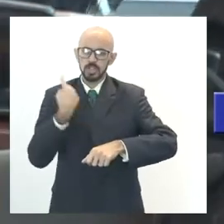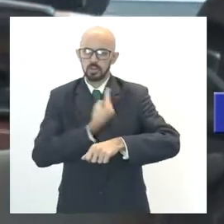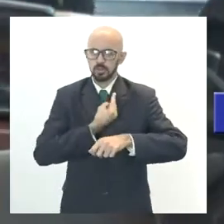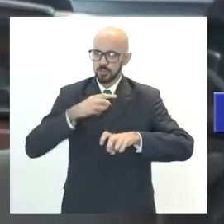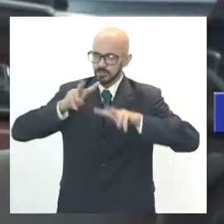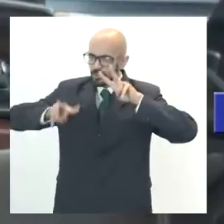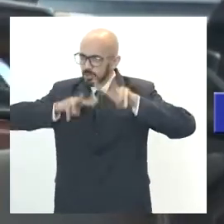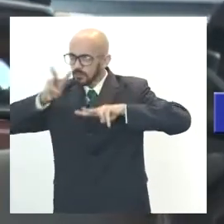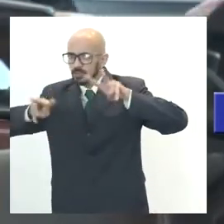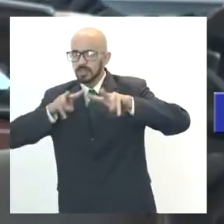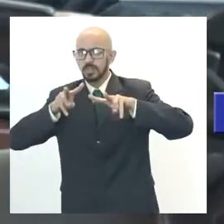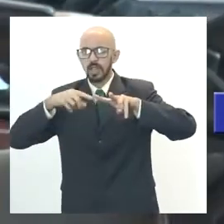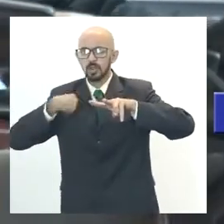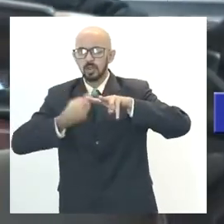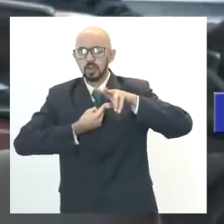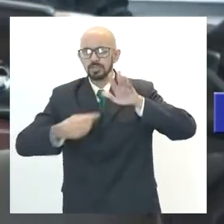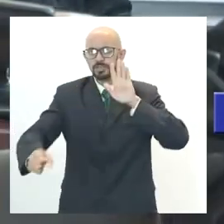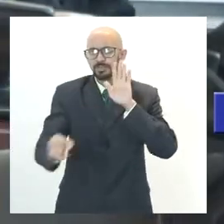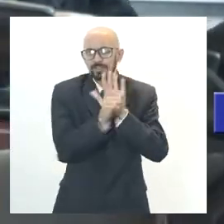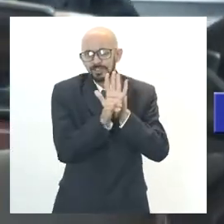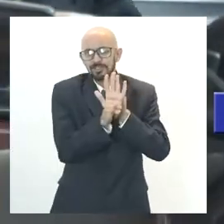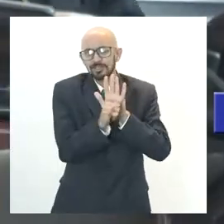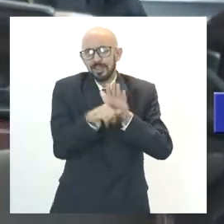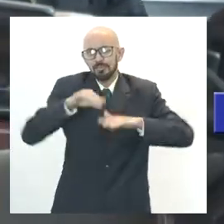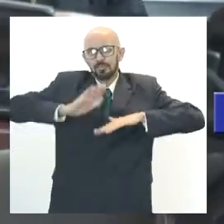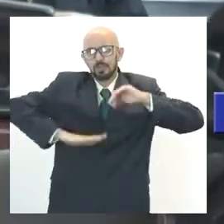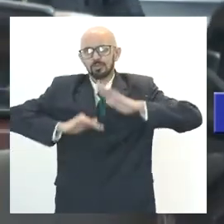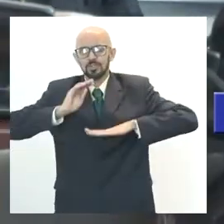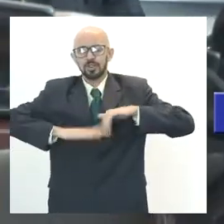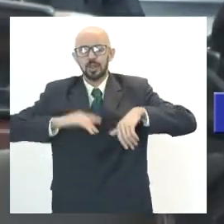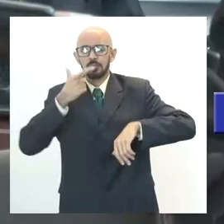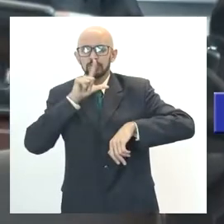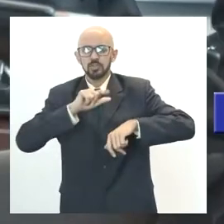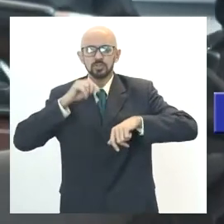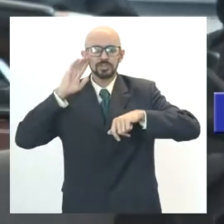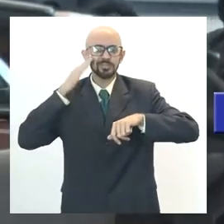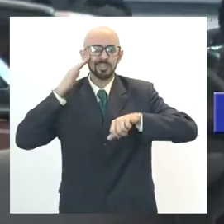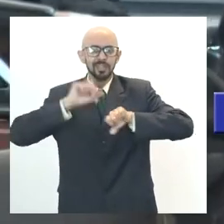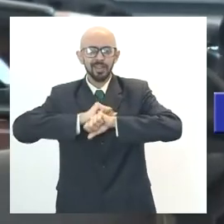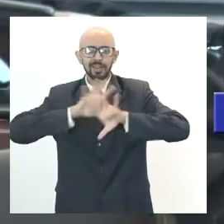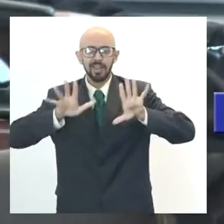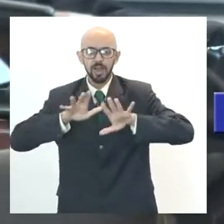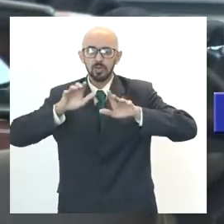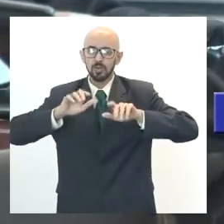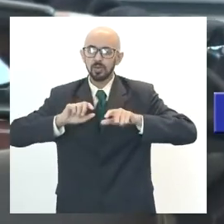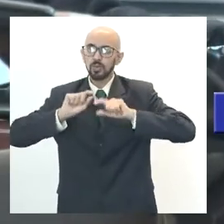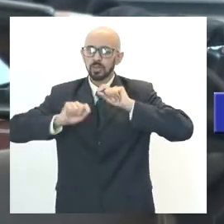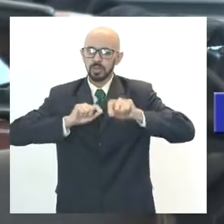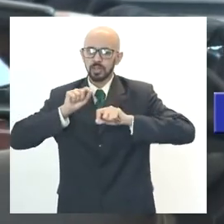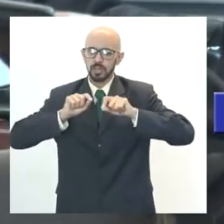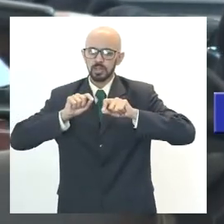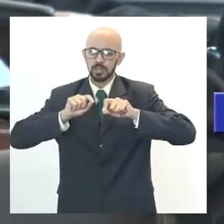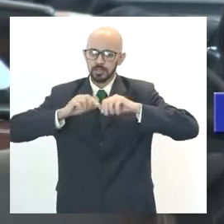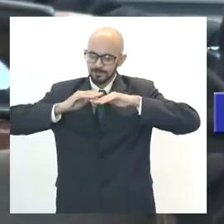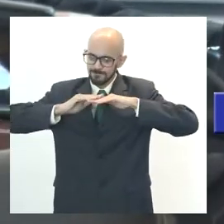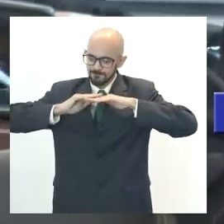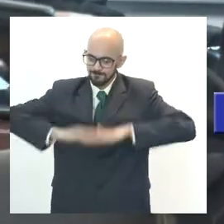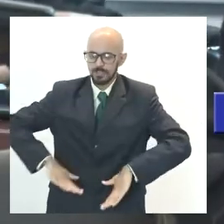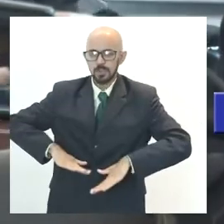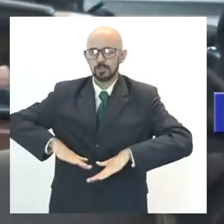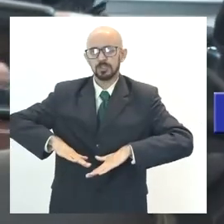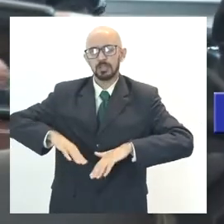e a nossa identidade de classe para que a gente compreenda que derrotar a emenda constitucional de